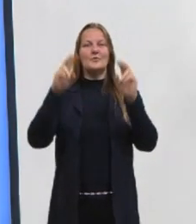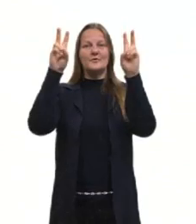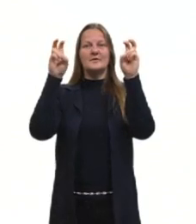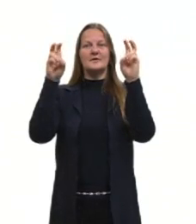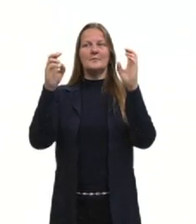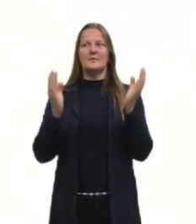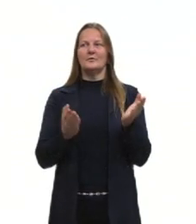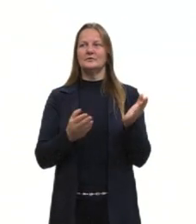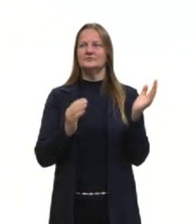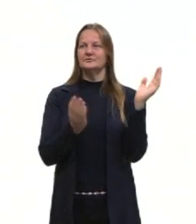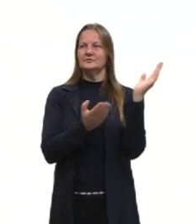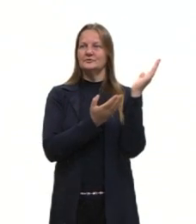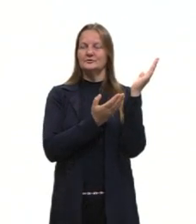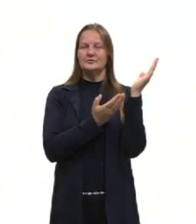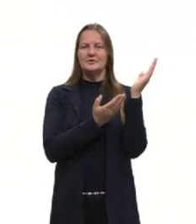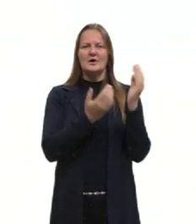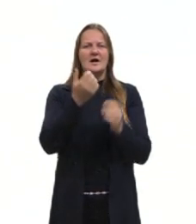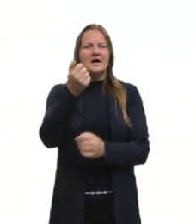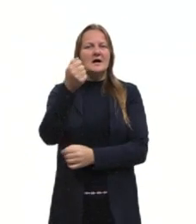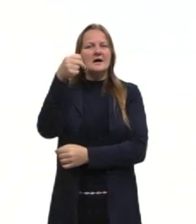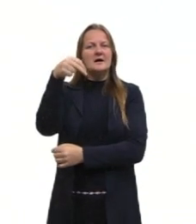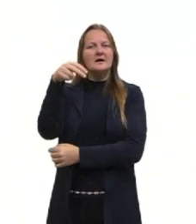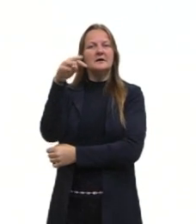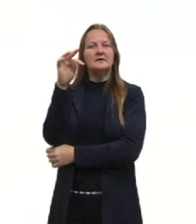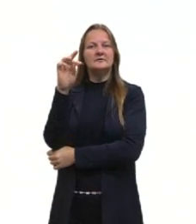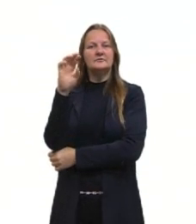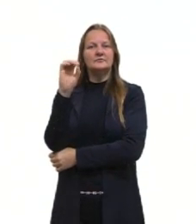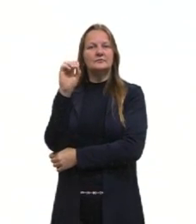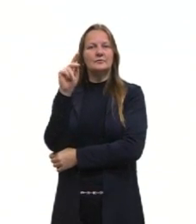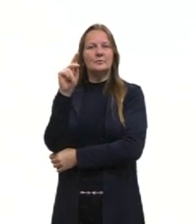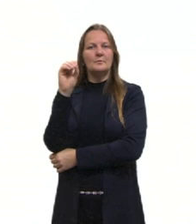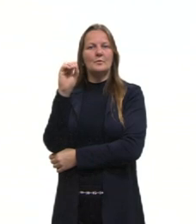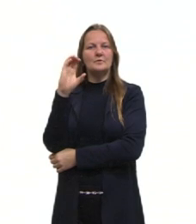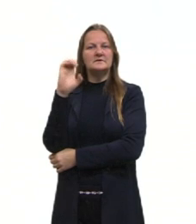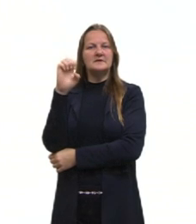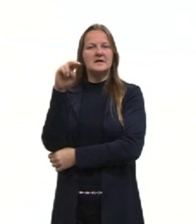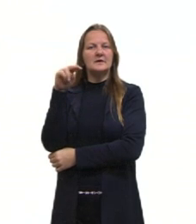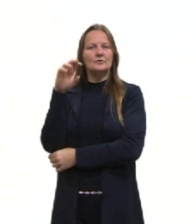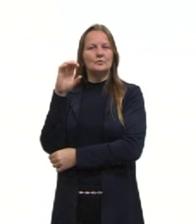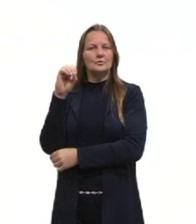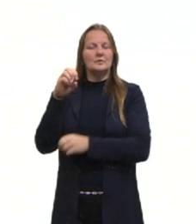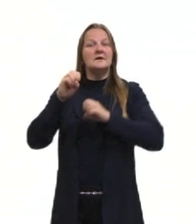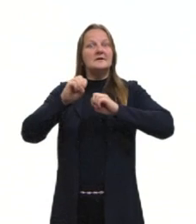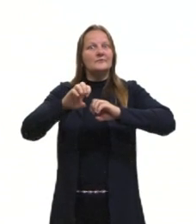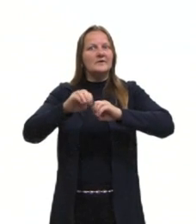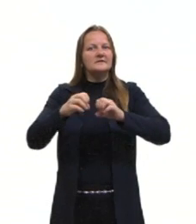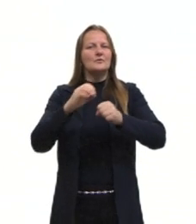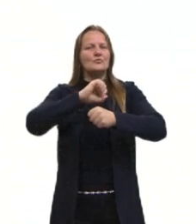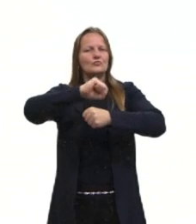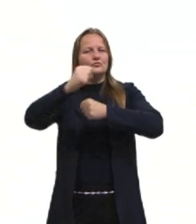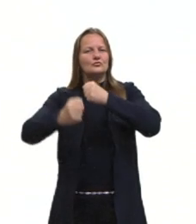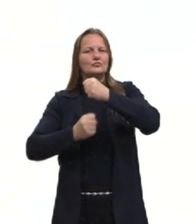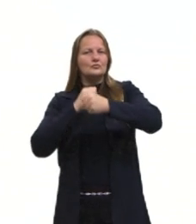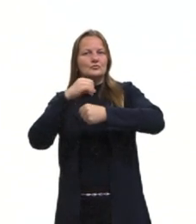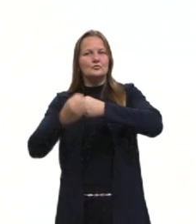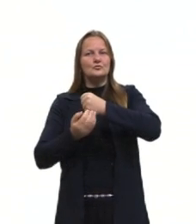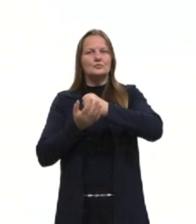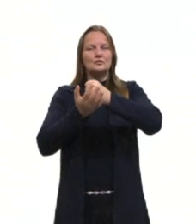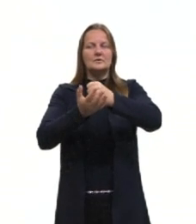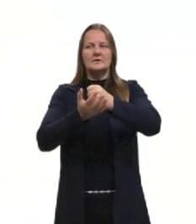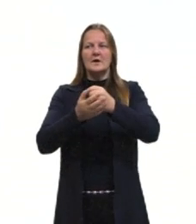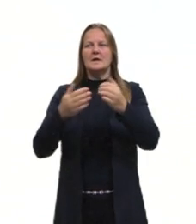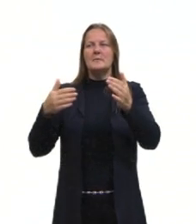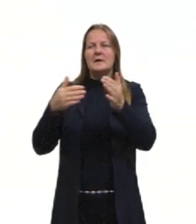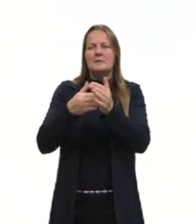que é antropoceno educação para sustentabilidade e principalmente né os limites do